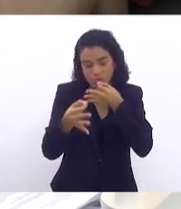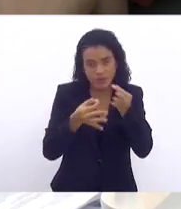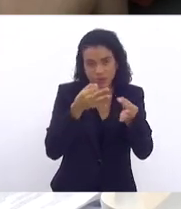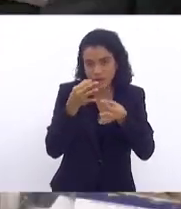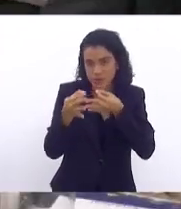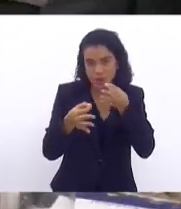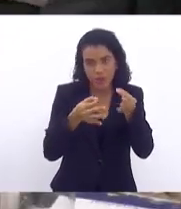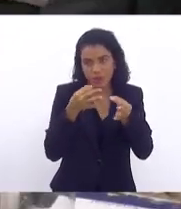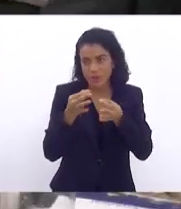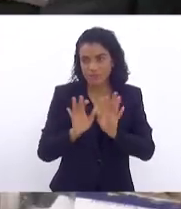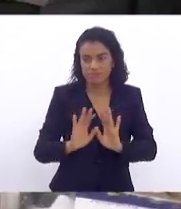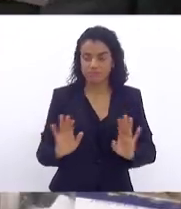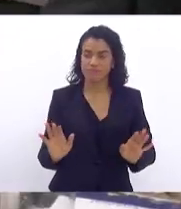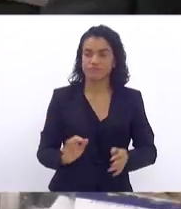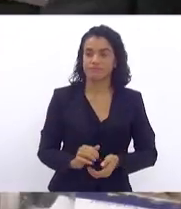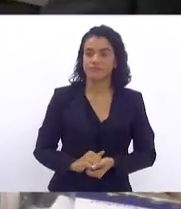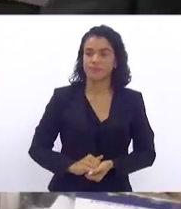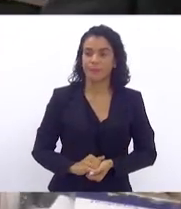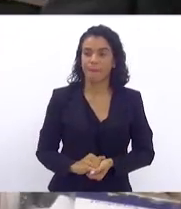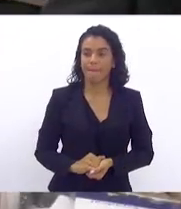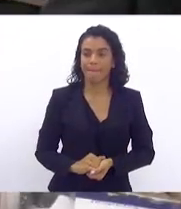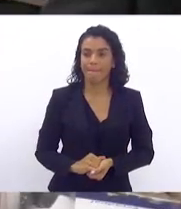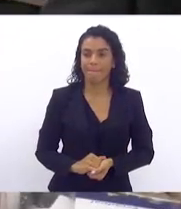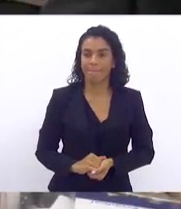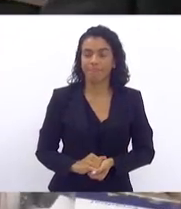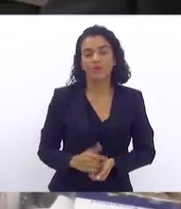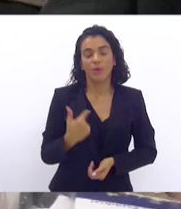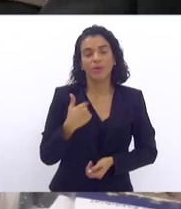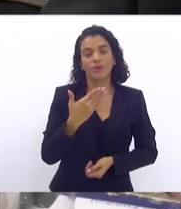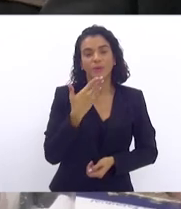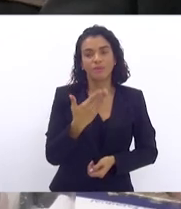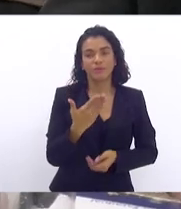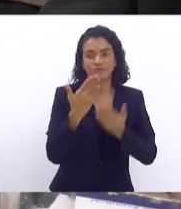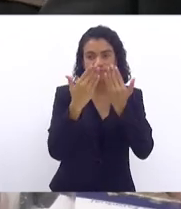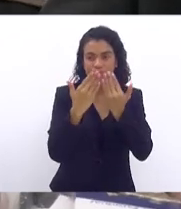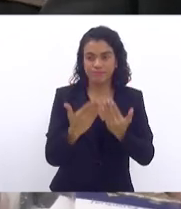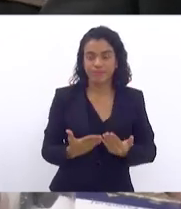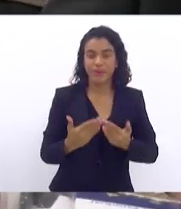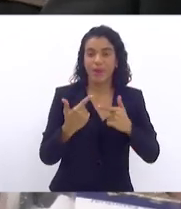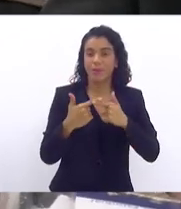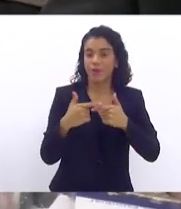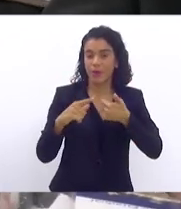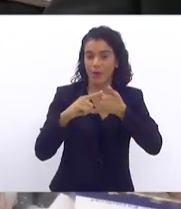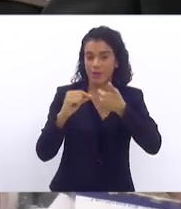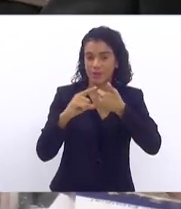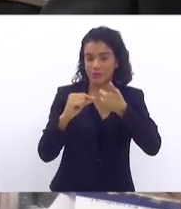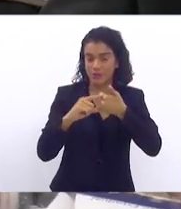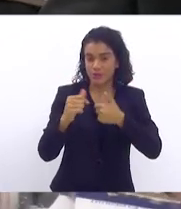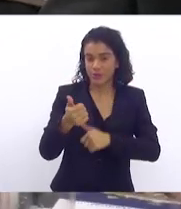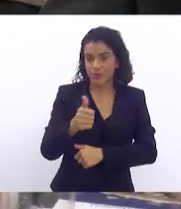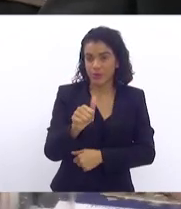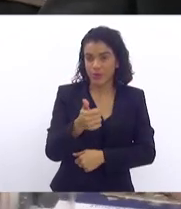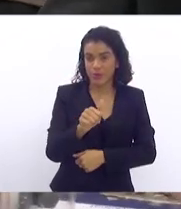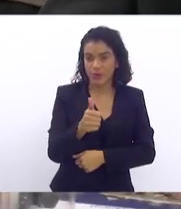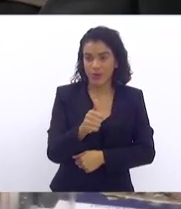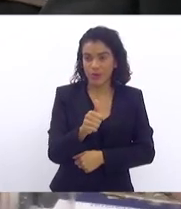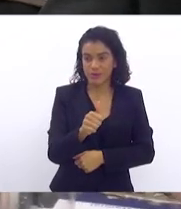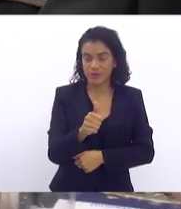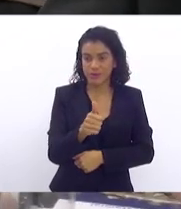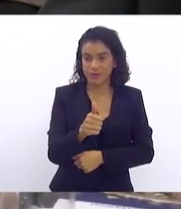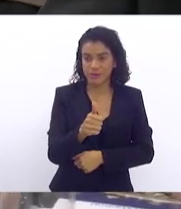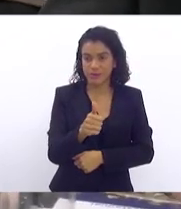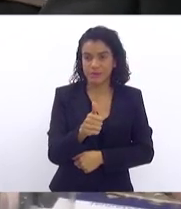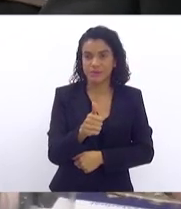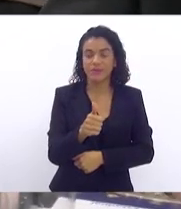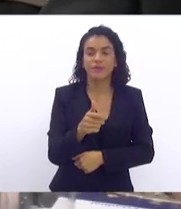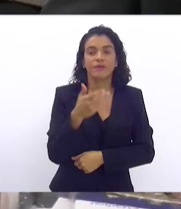que me levam ao pedido de vistas é que o artigo 11 da Lei Complementar 184